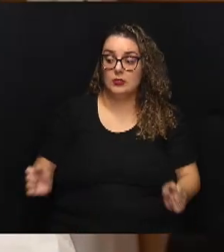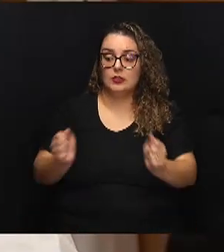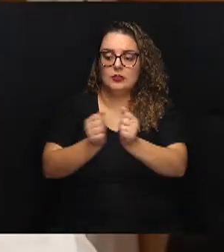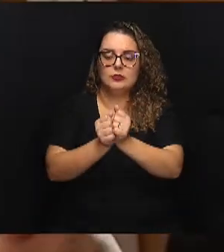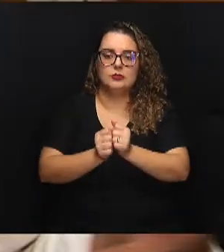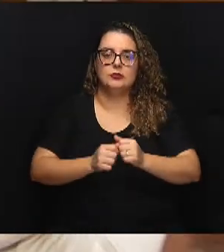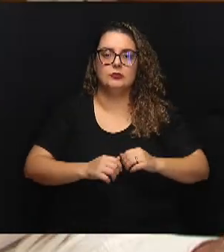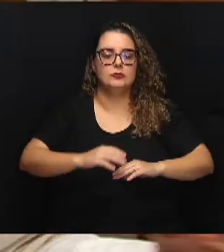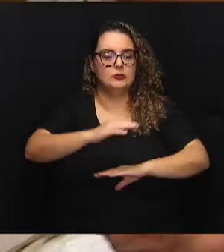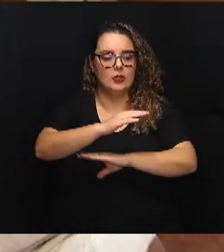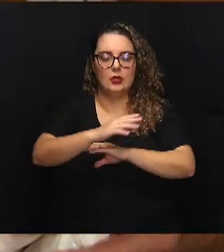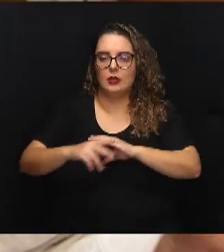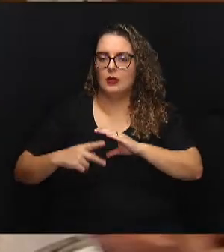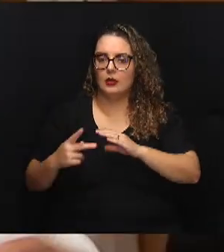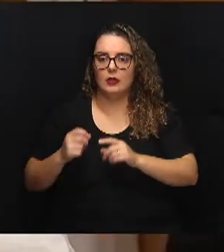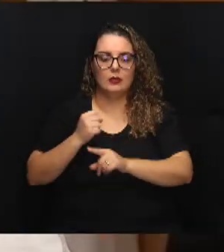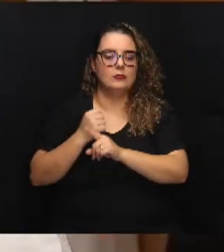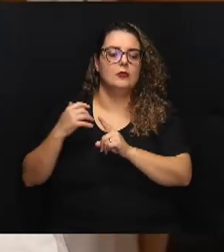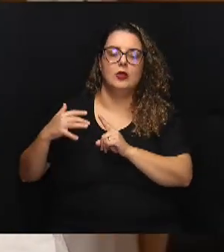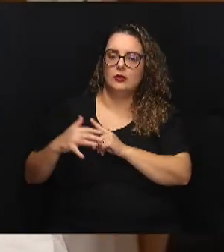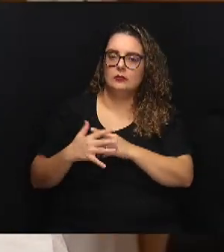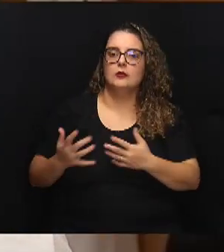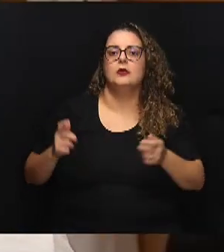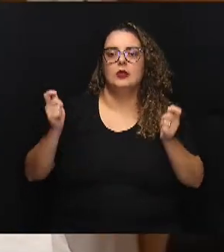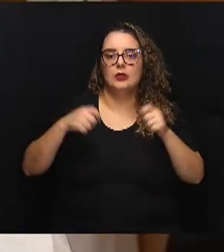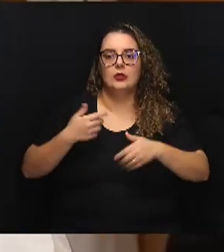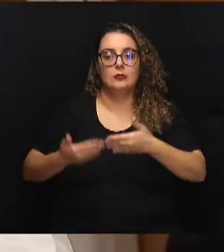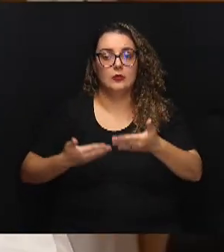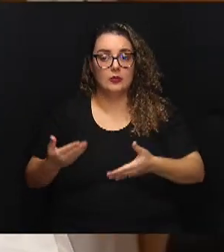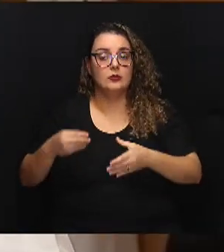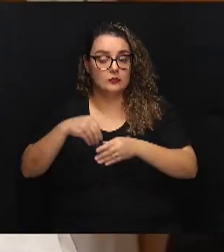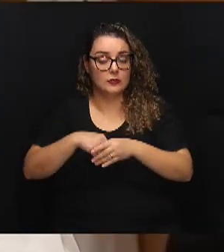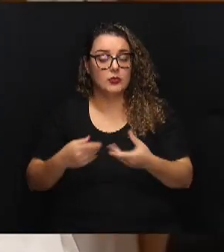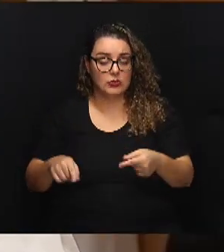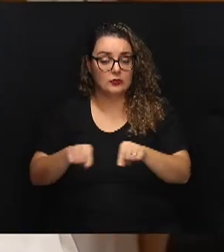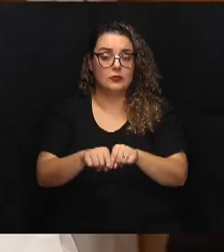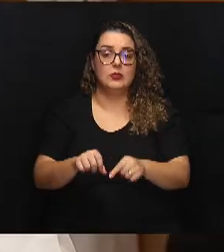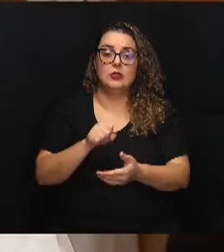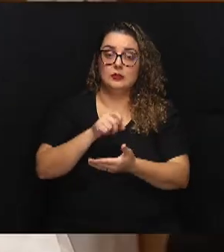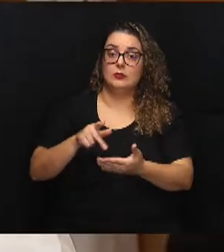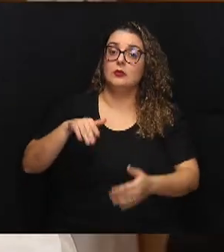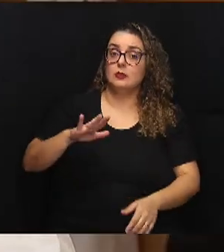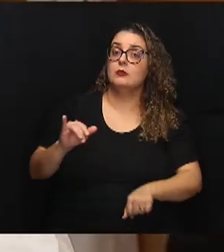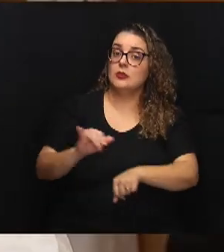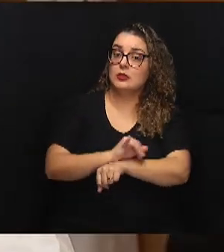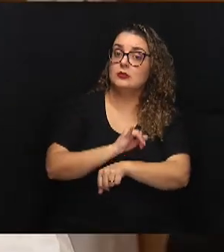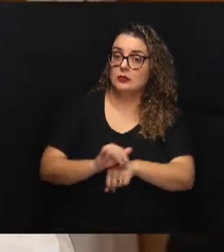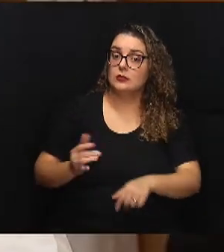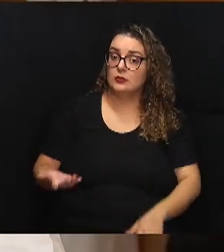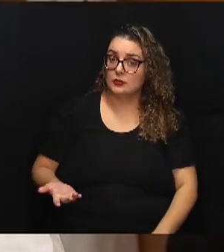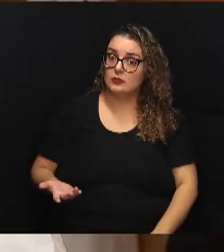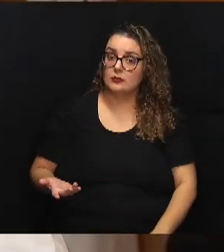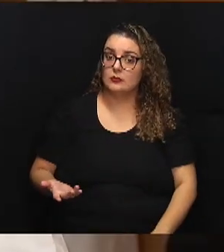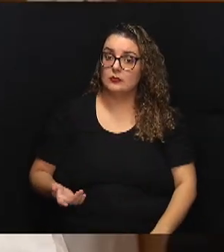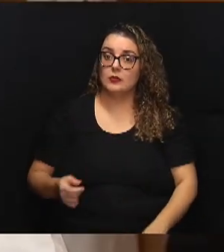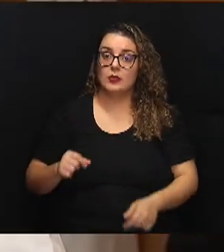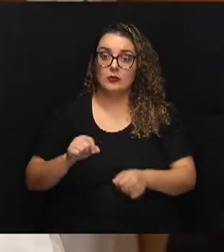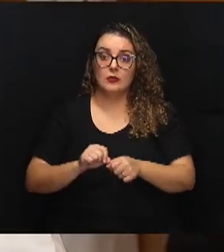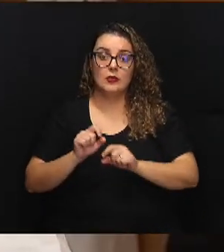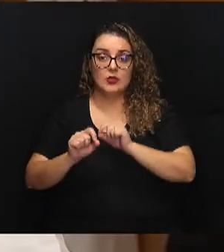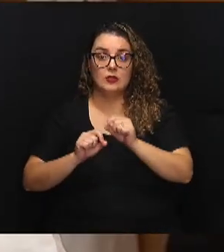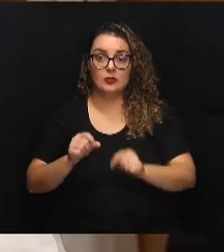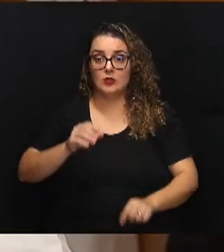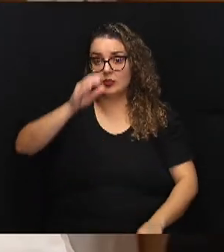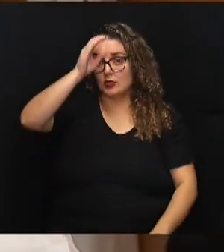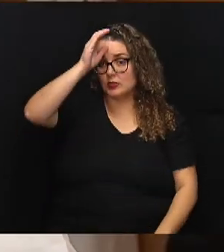da sociedade, além da capacitação interna dos servidores. Esse aplicativo é mais um instrumento para fazer com que o